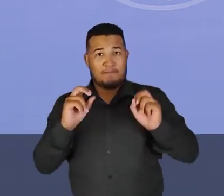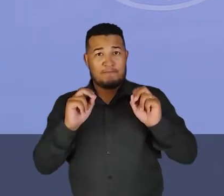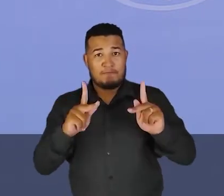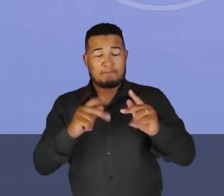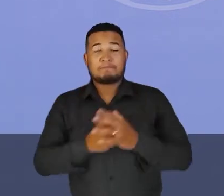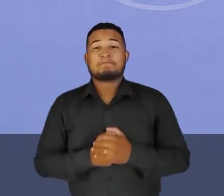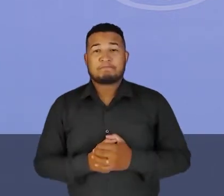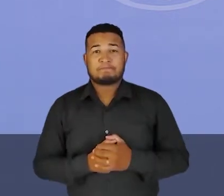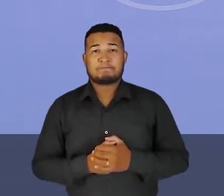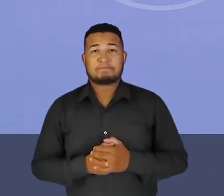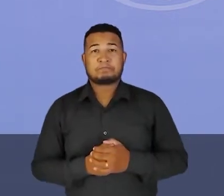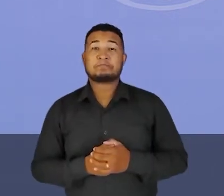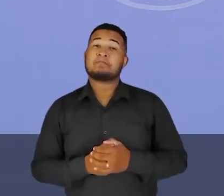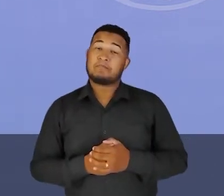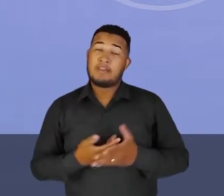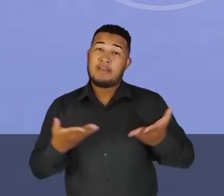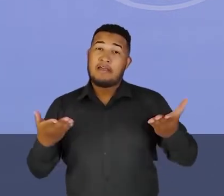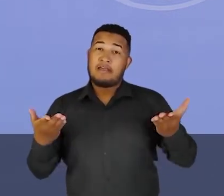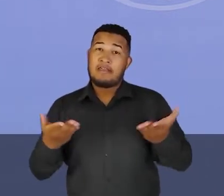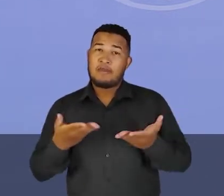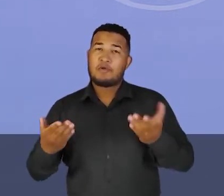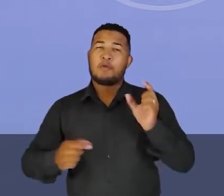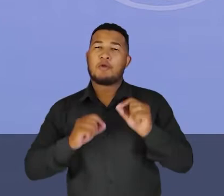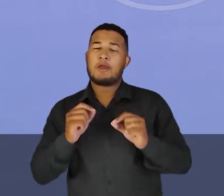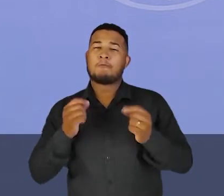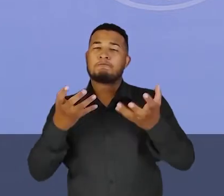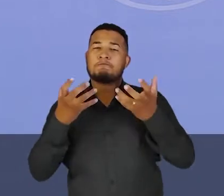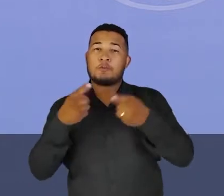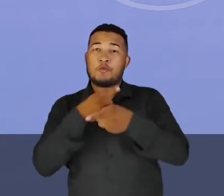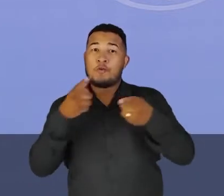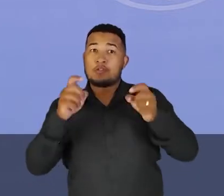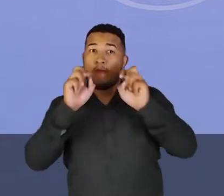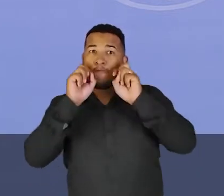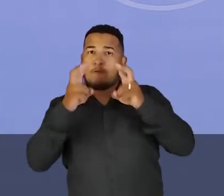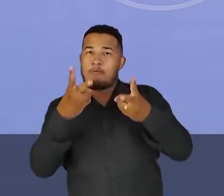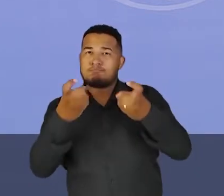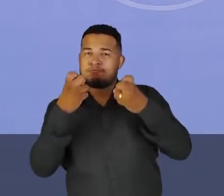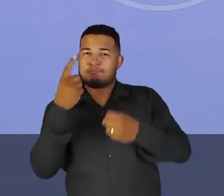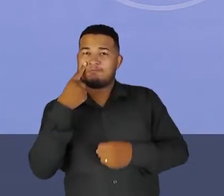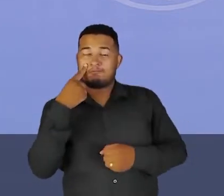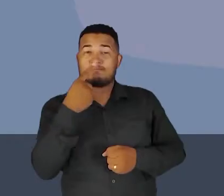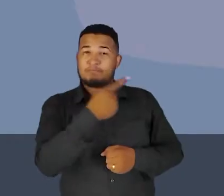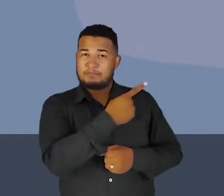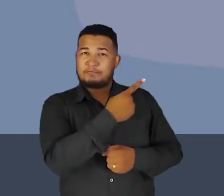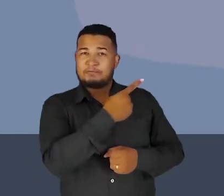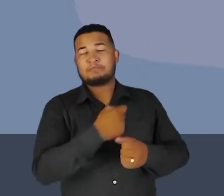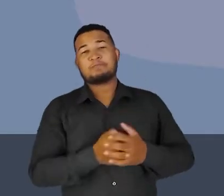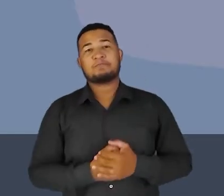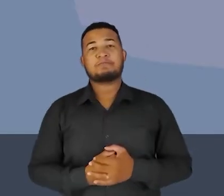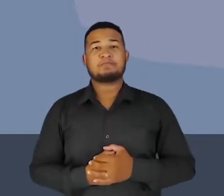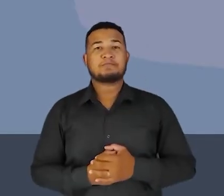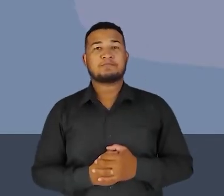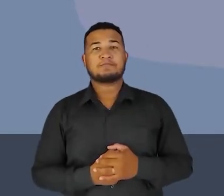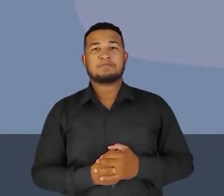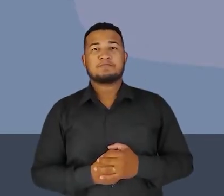ok? Então, agora, eu gostaria que vocês observassem o próximo